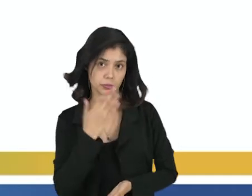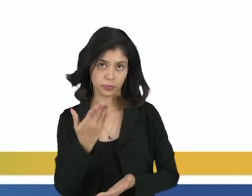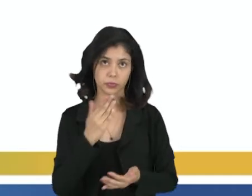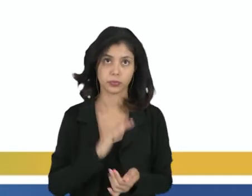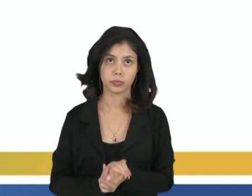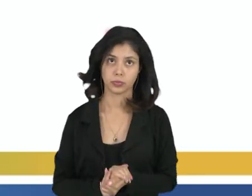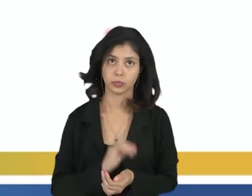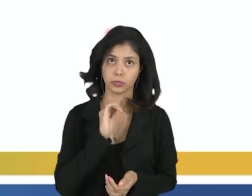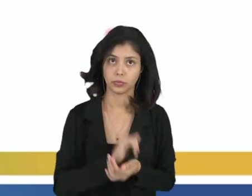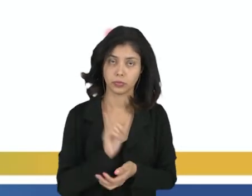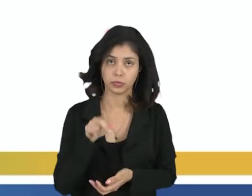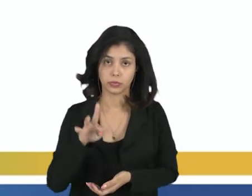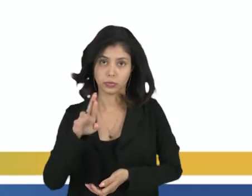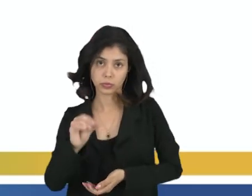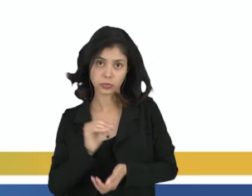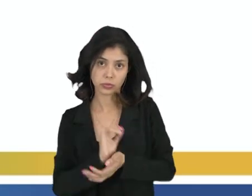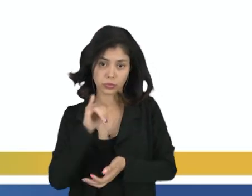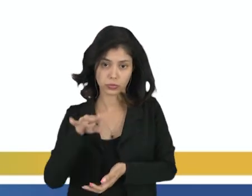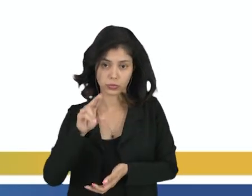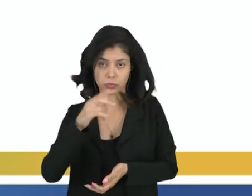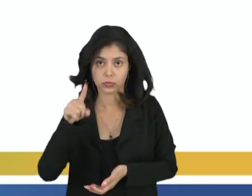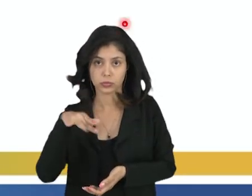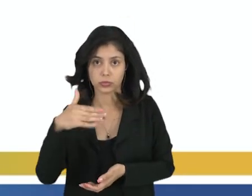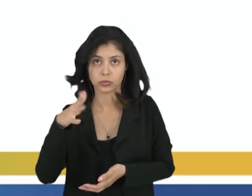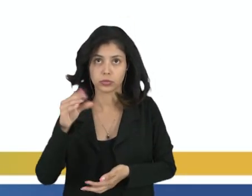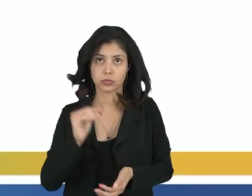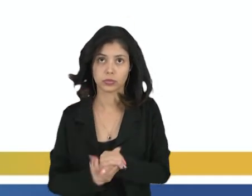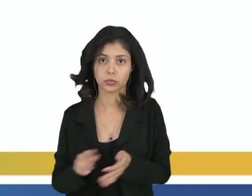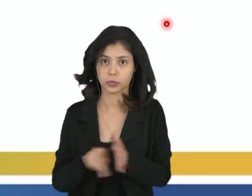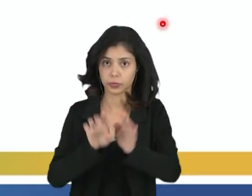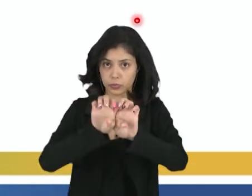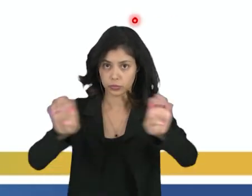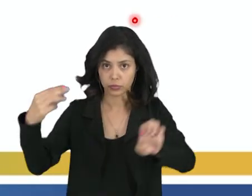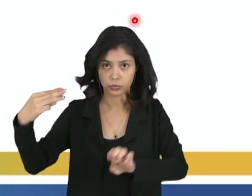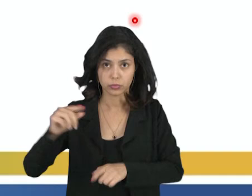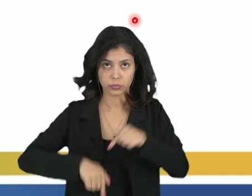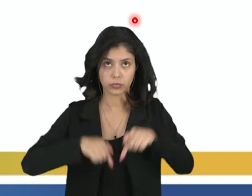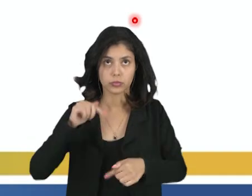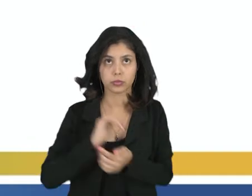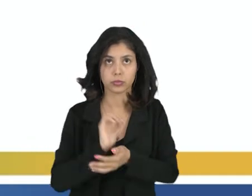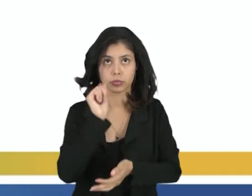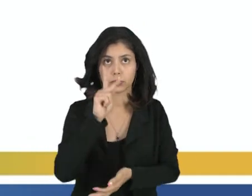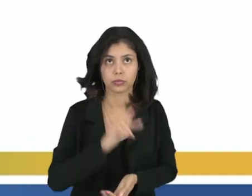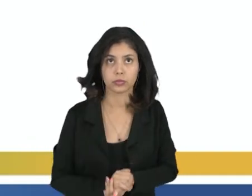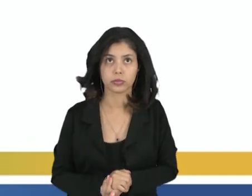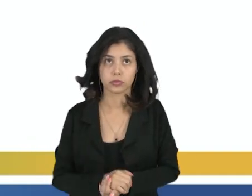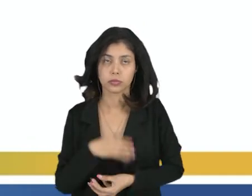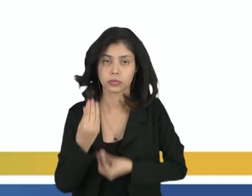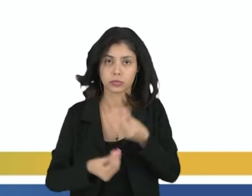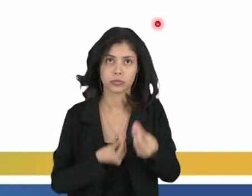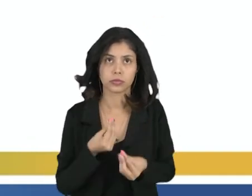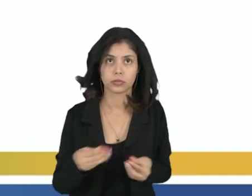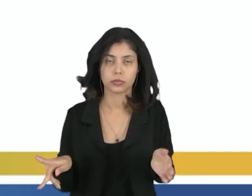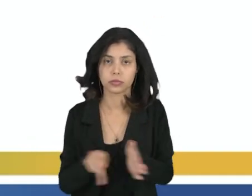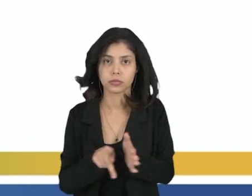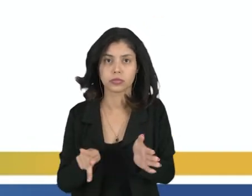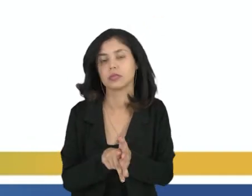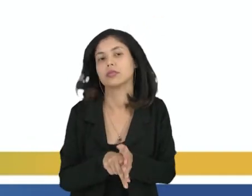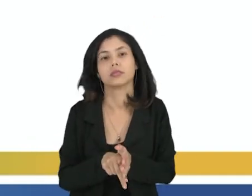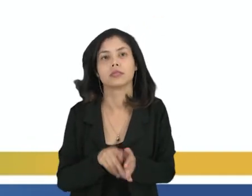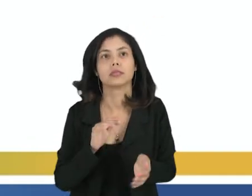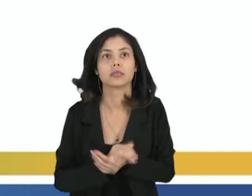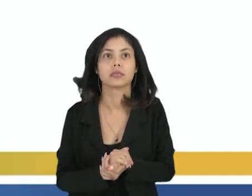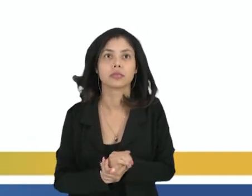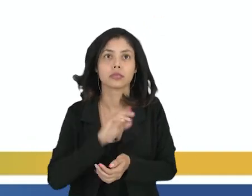a autoionização da água, novamente representada nessa equação química, ok? Então, como que a gente determina? Então, a gente tem aqui